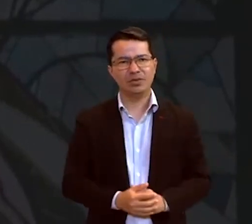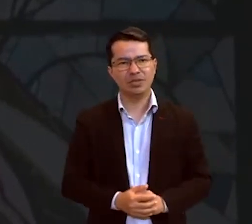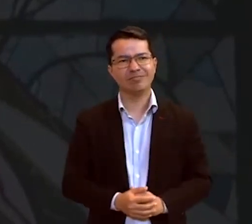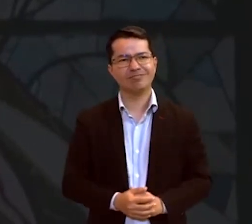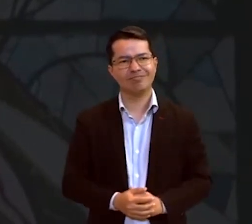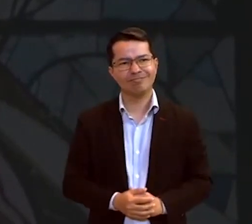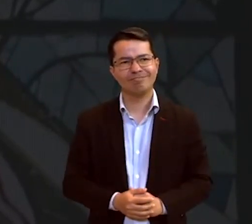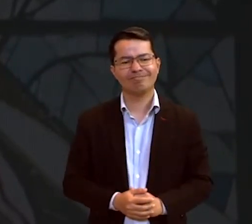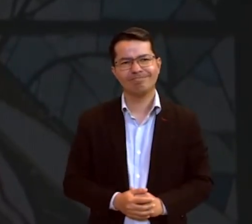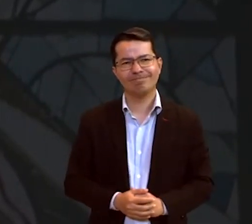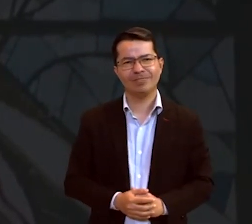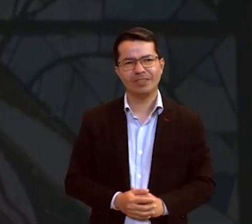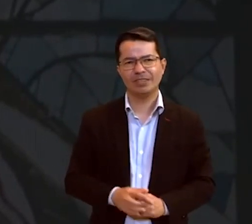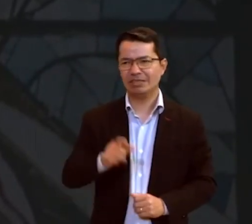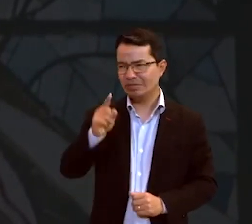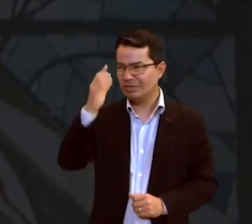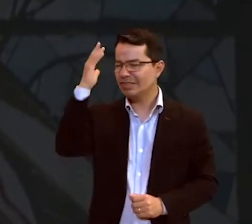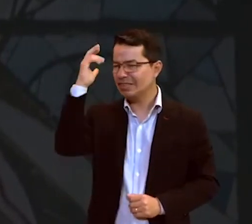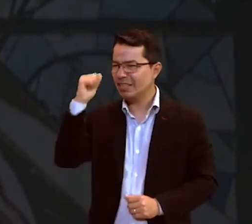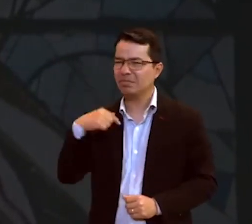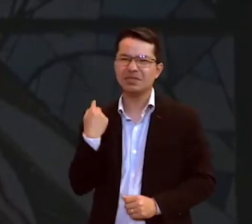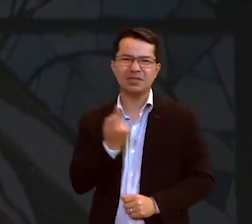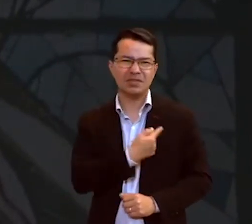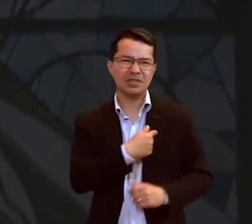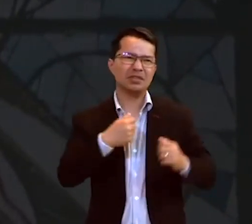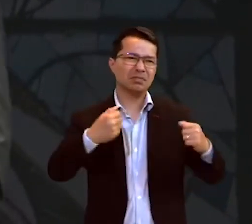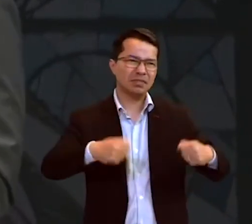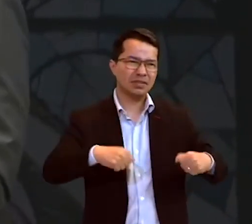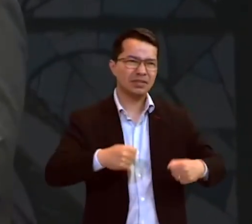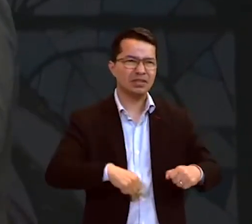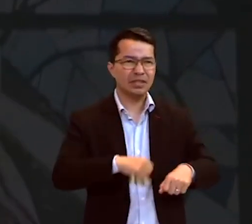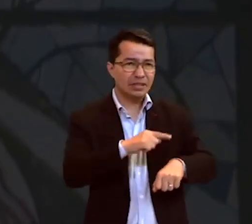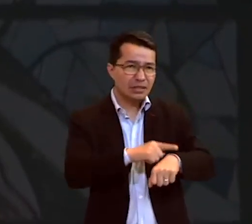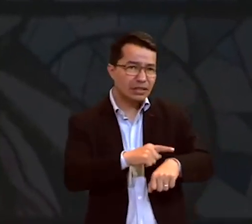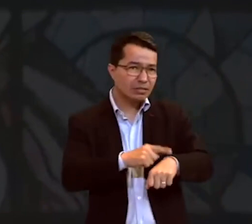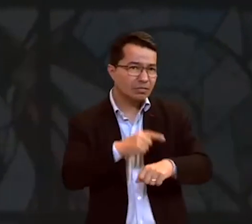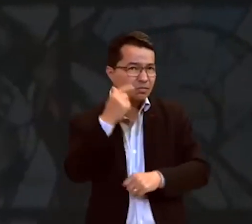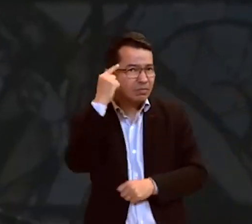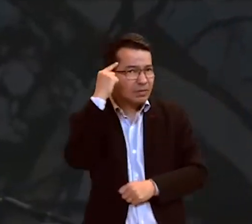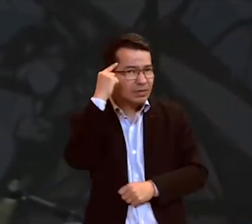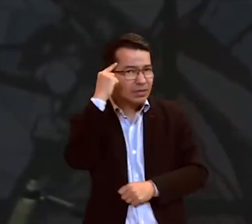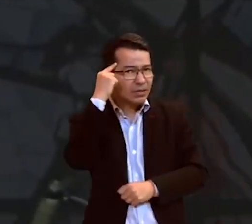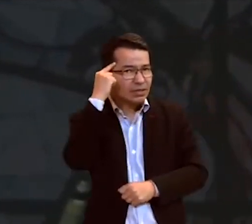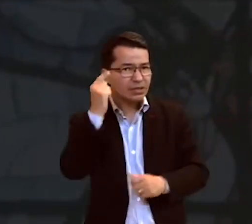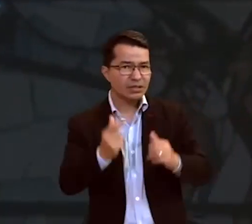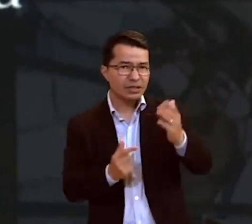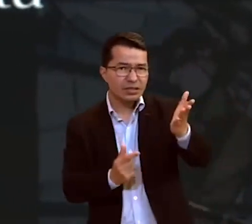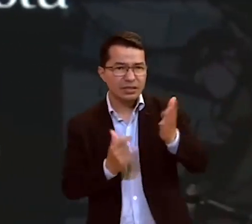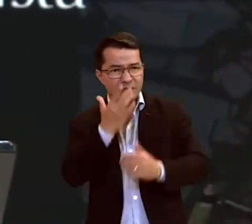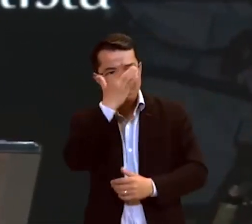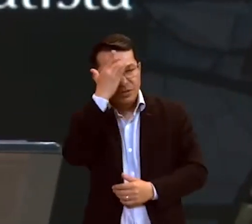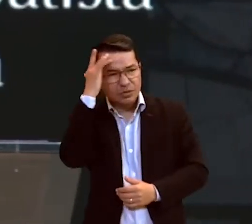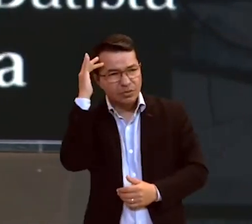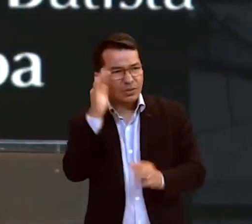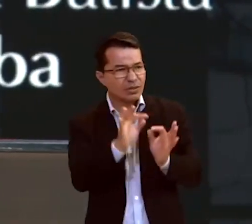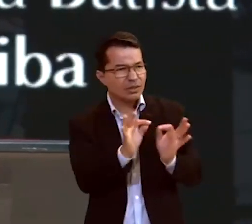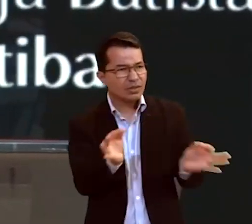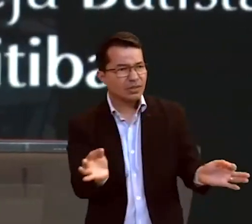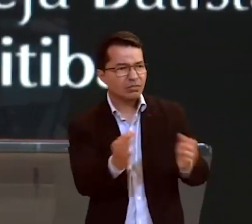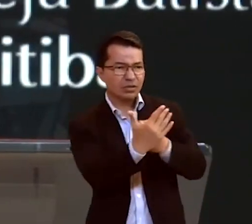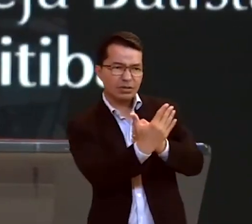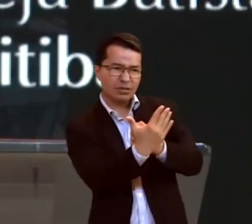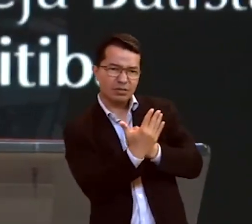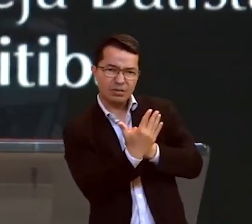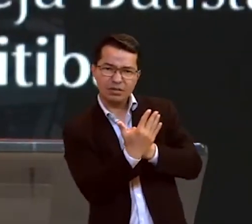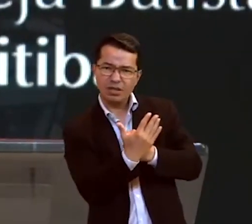São momentos como esse, que Deus vai usando pessoas simples, que às vezes não sabe